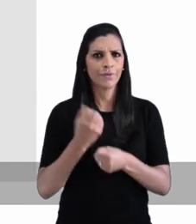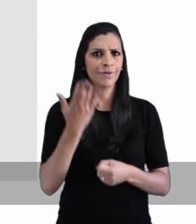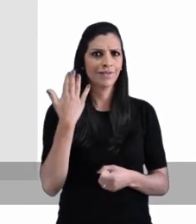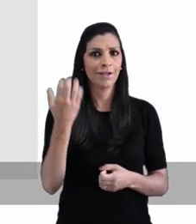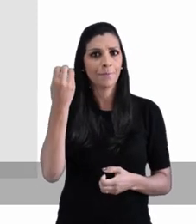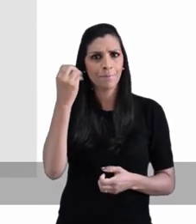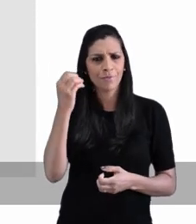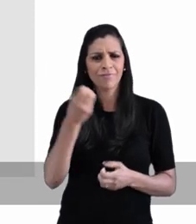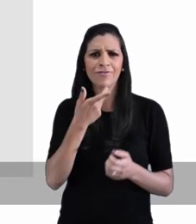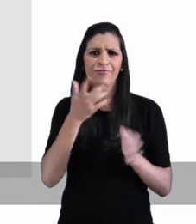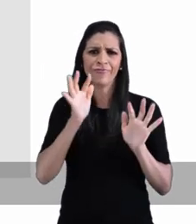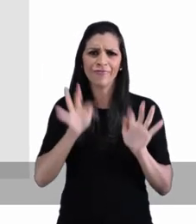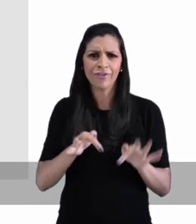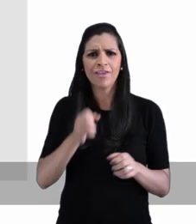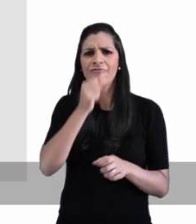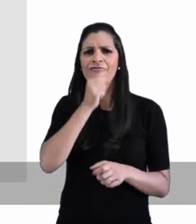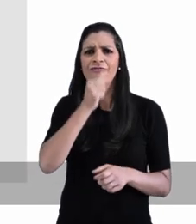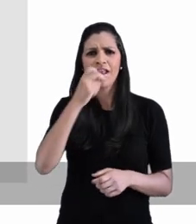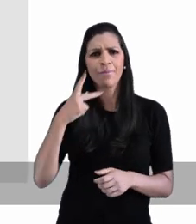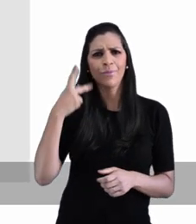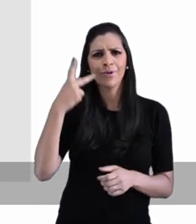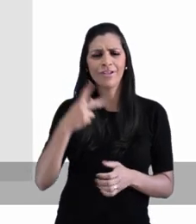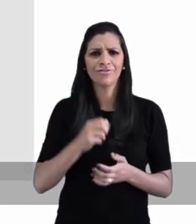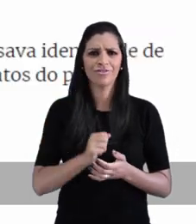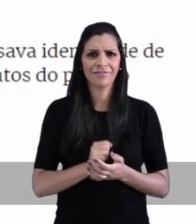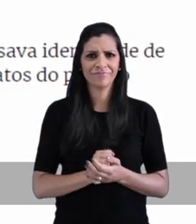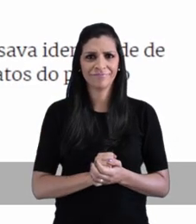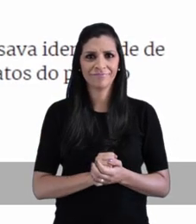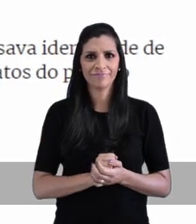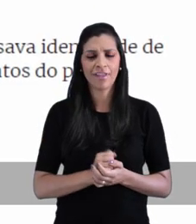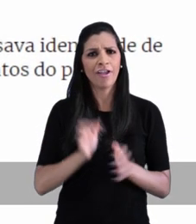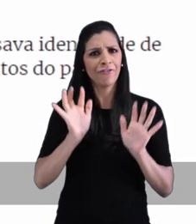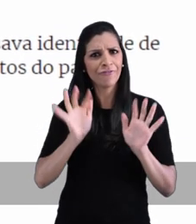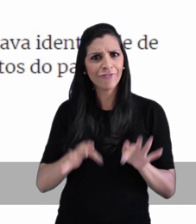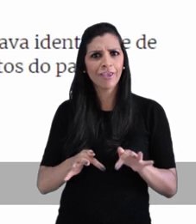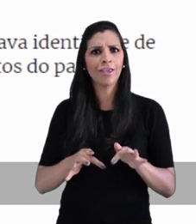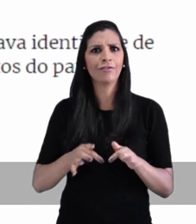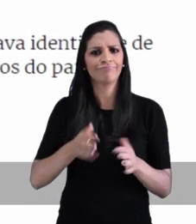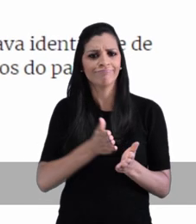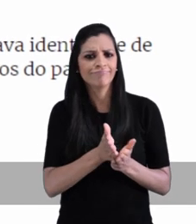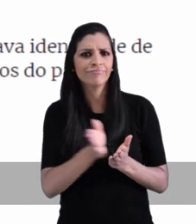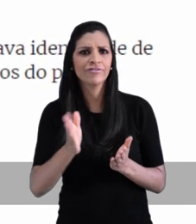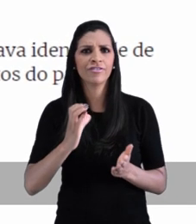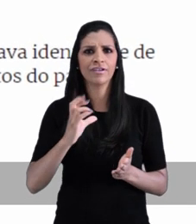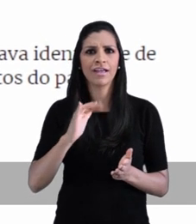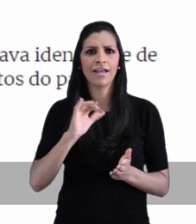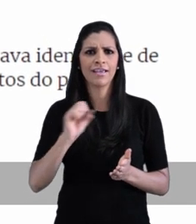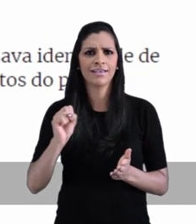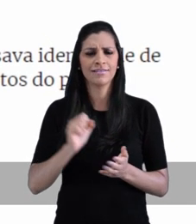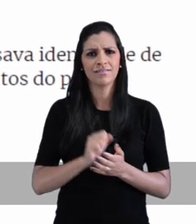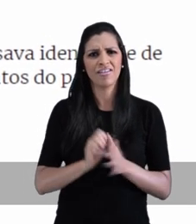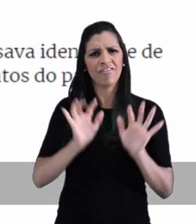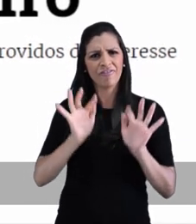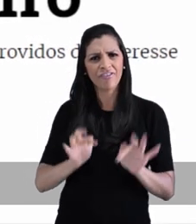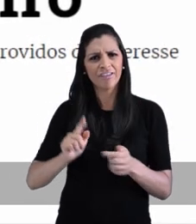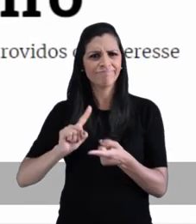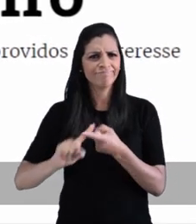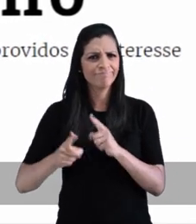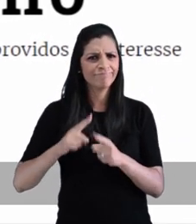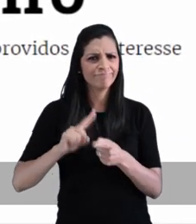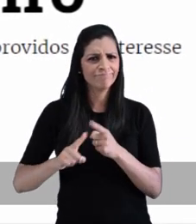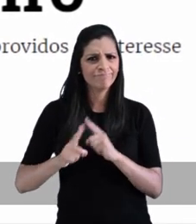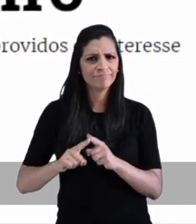quatro anos, Porto Alegre disse não à velha política. Não ao tempo dos desvios na Carris. Não